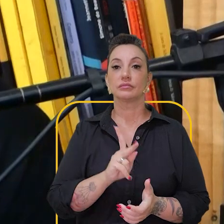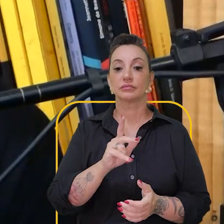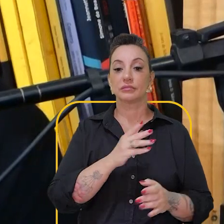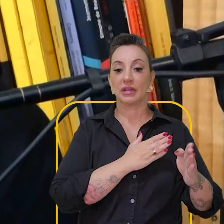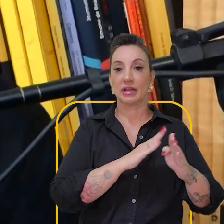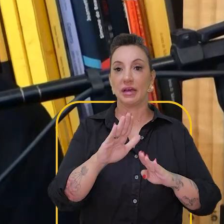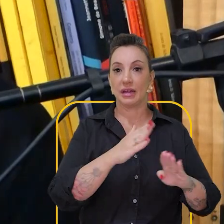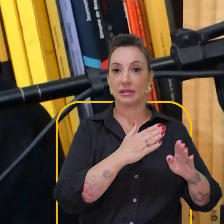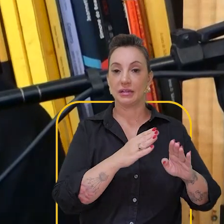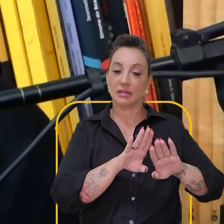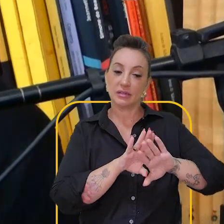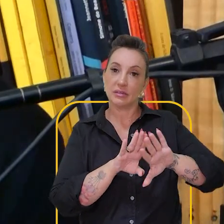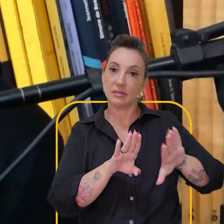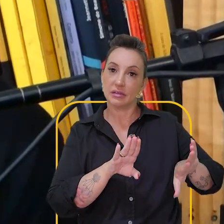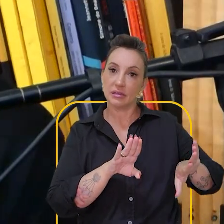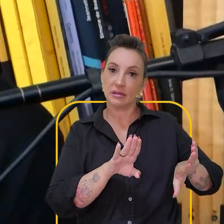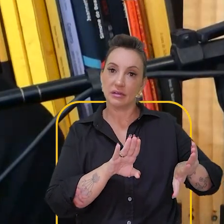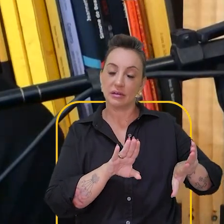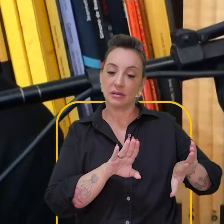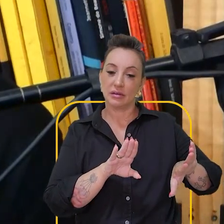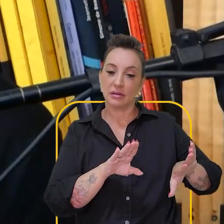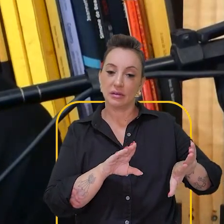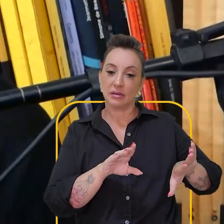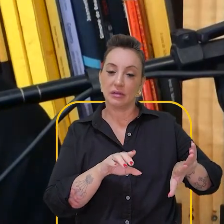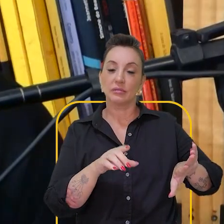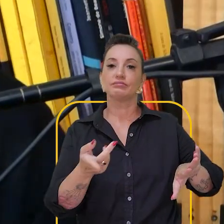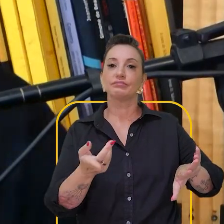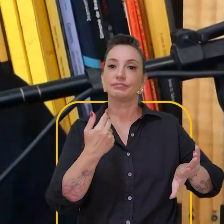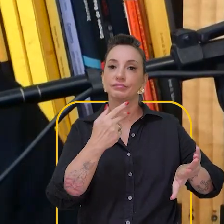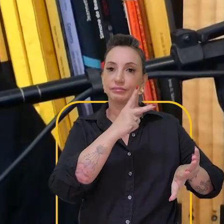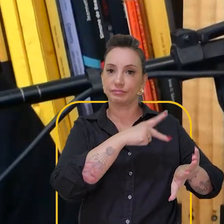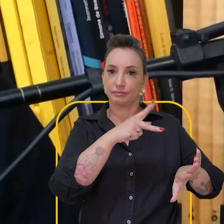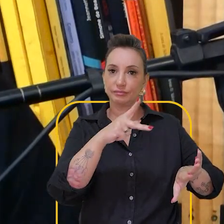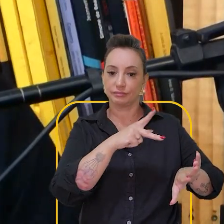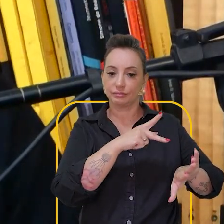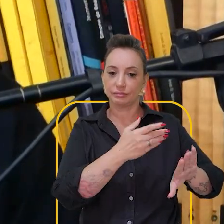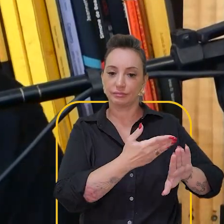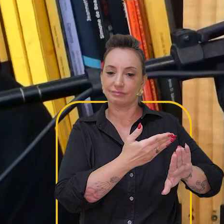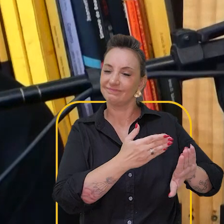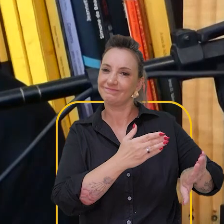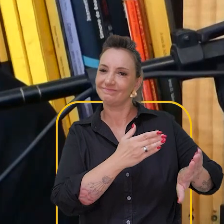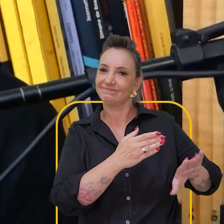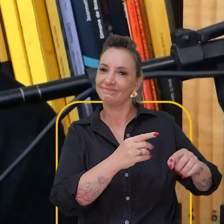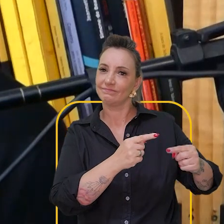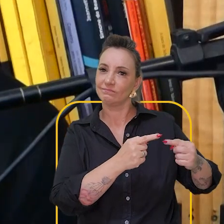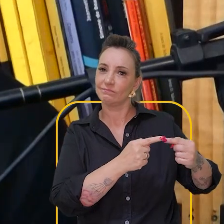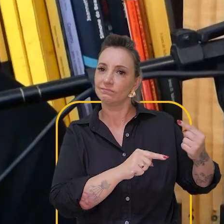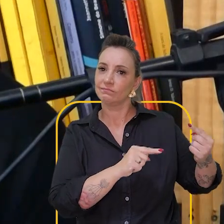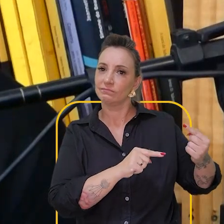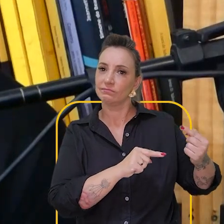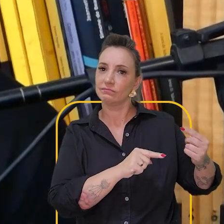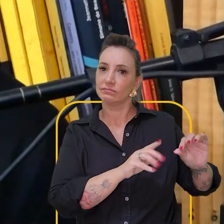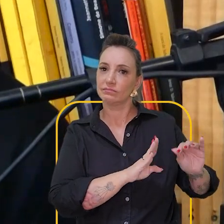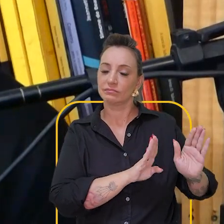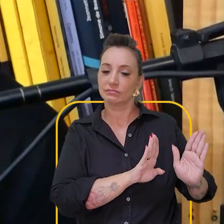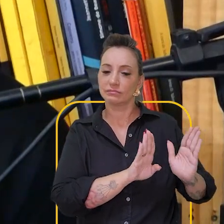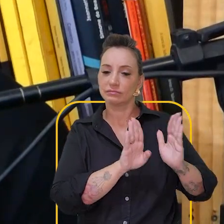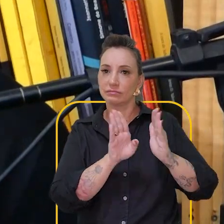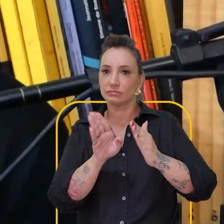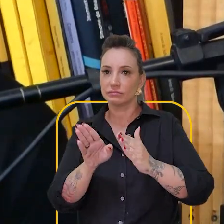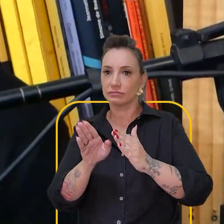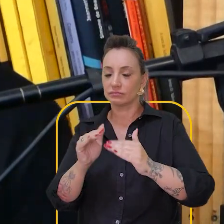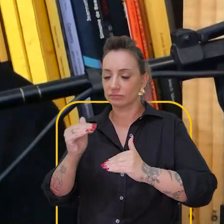com eles aí eu fui crescendo dento com fu e acabei deixando né isso dentro da parte do do